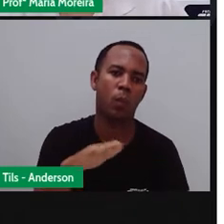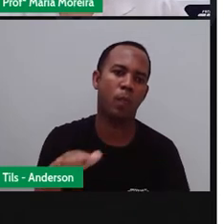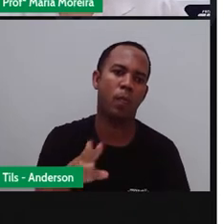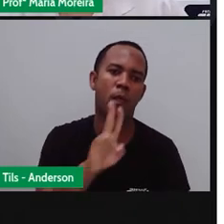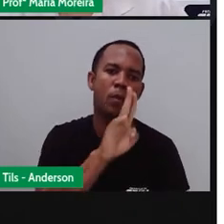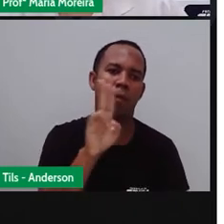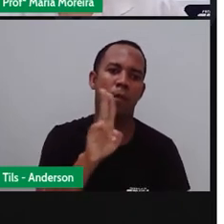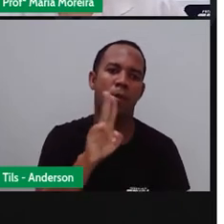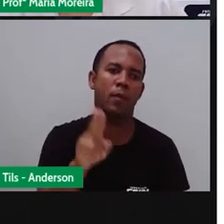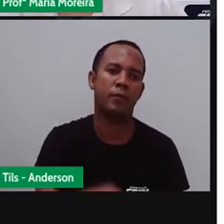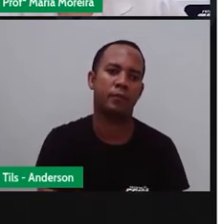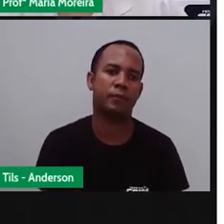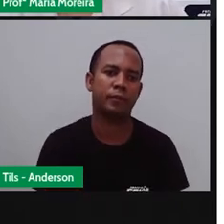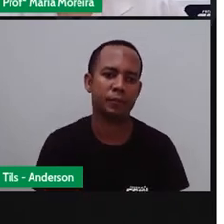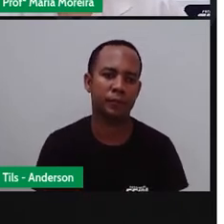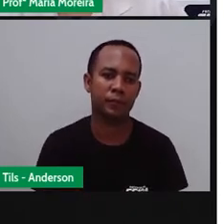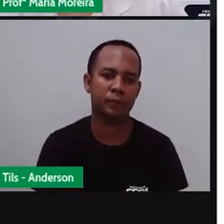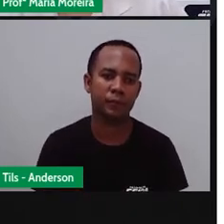Ó.